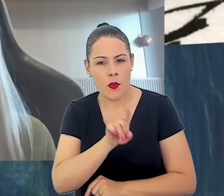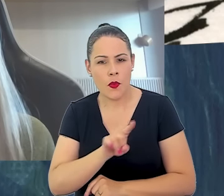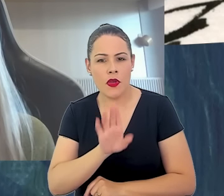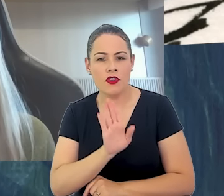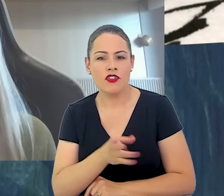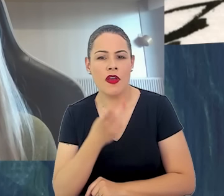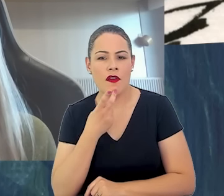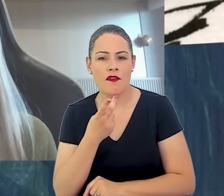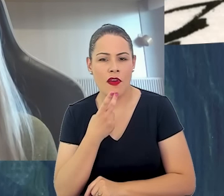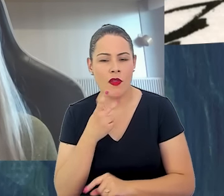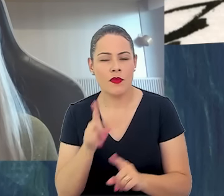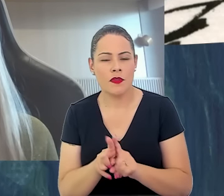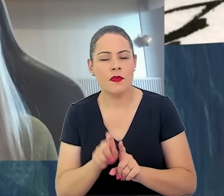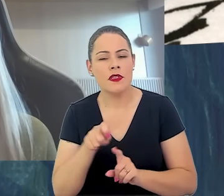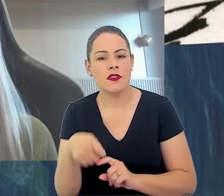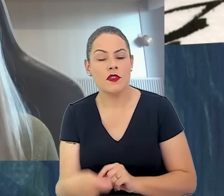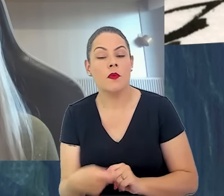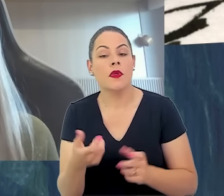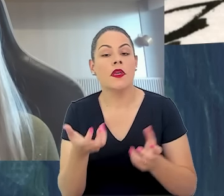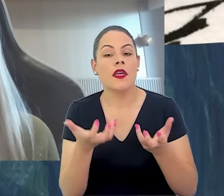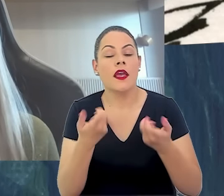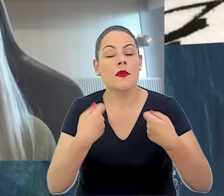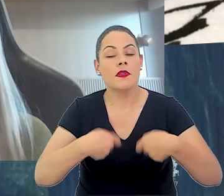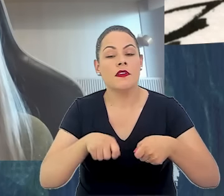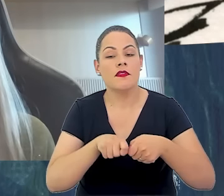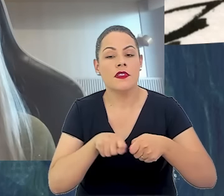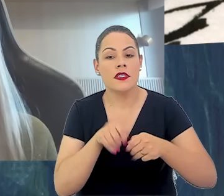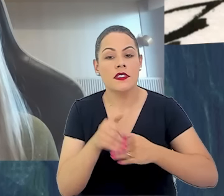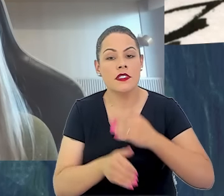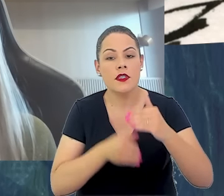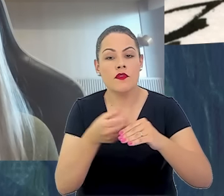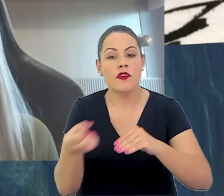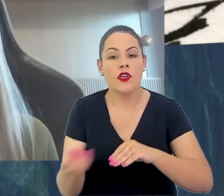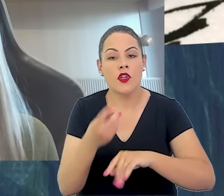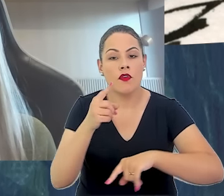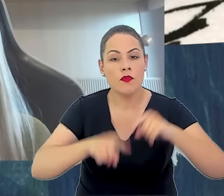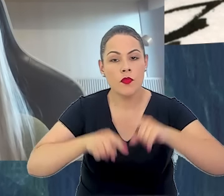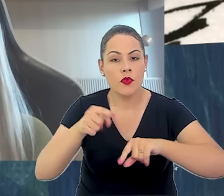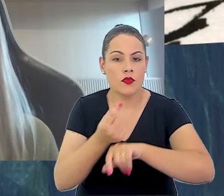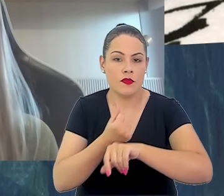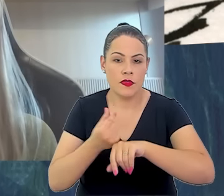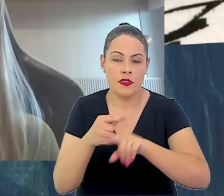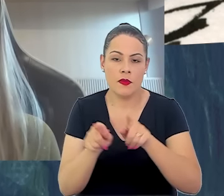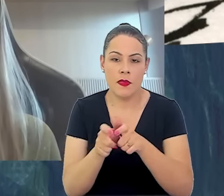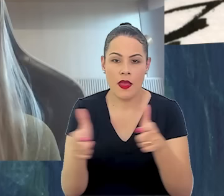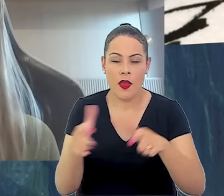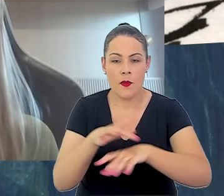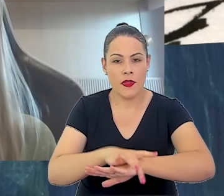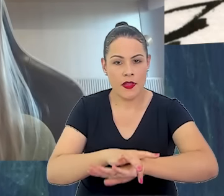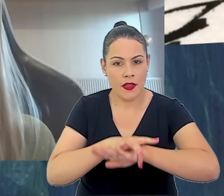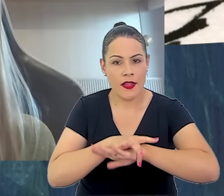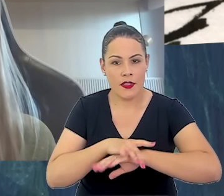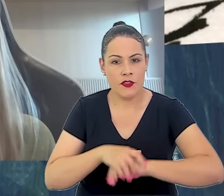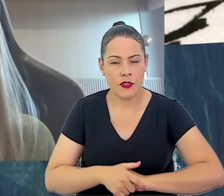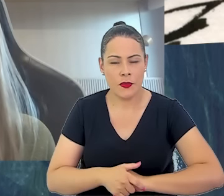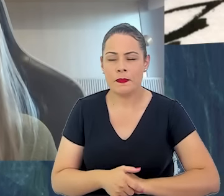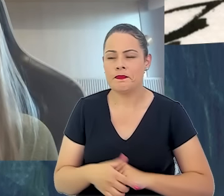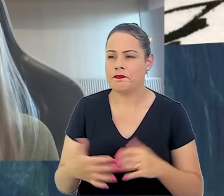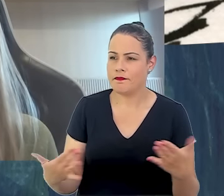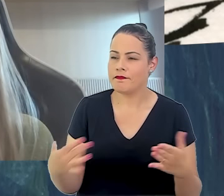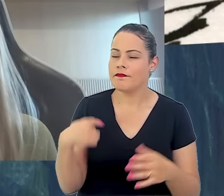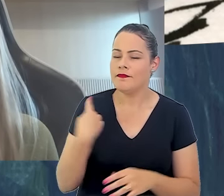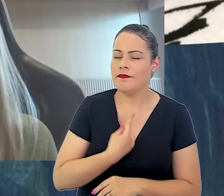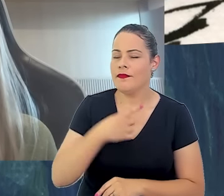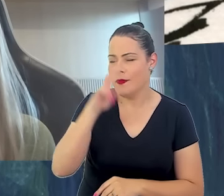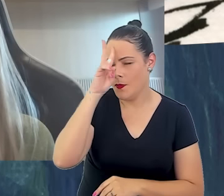Ahuaso trouxe. De você desenvolver, né, esses novos produtos financeiros, ao mesmo tempo garantir. E eu lembro que